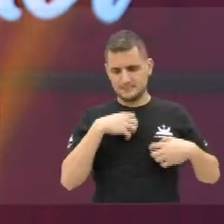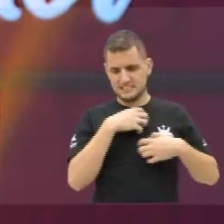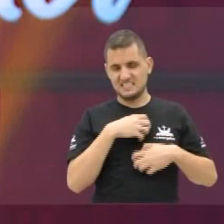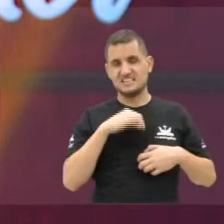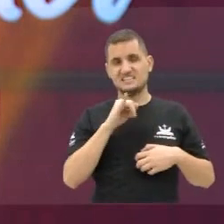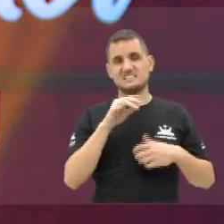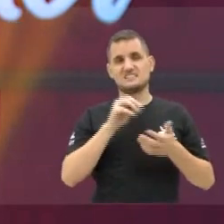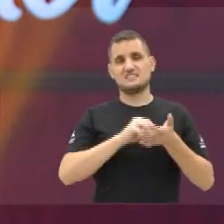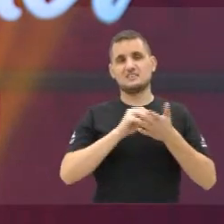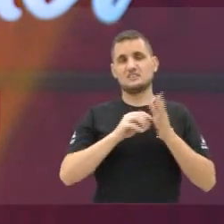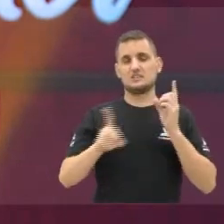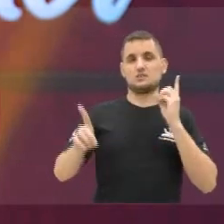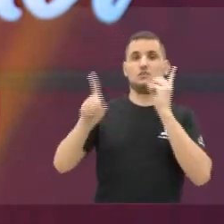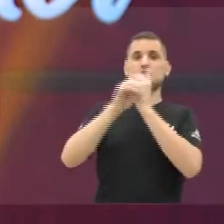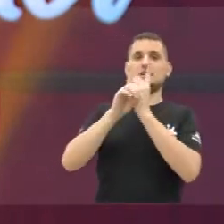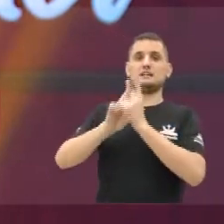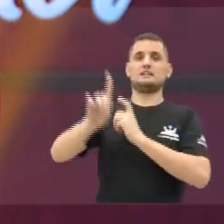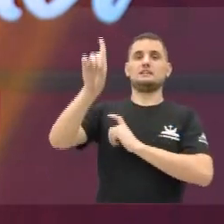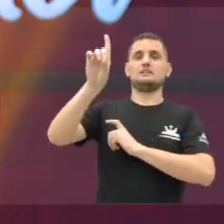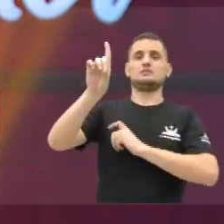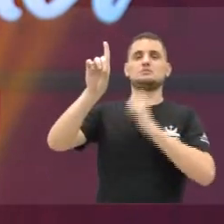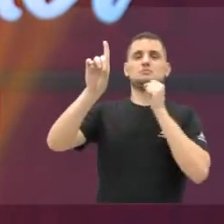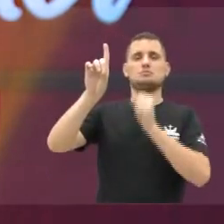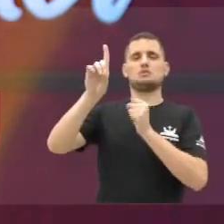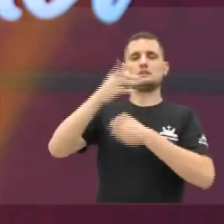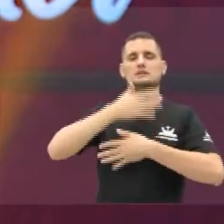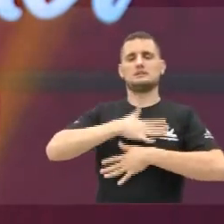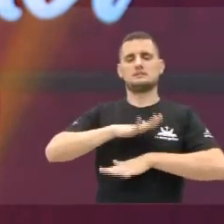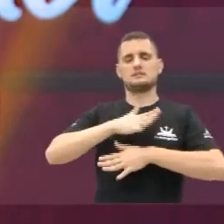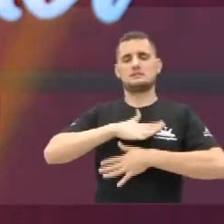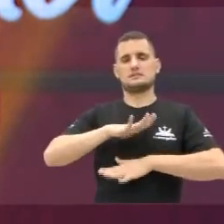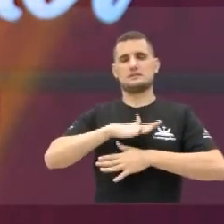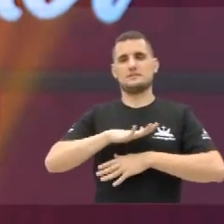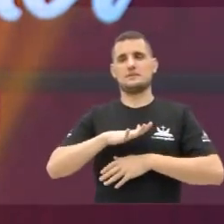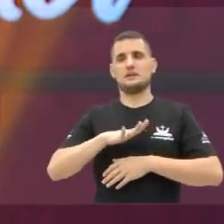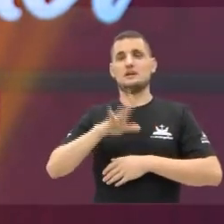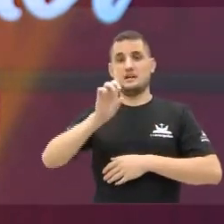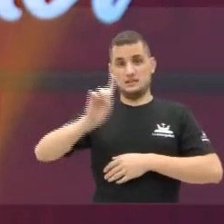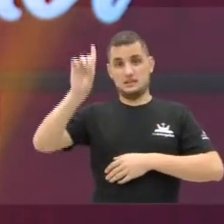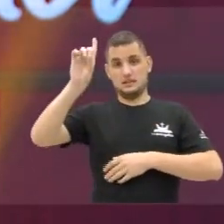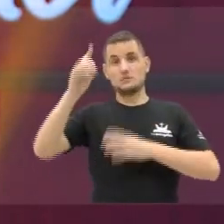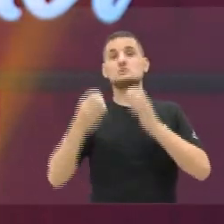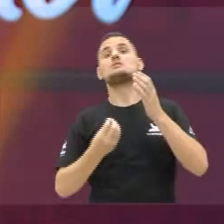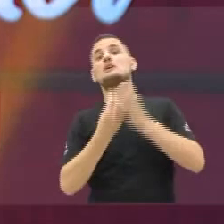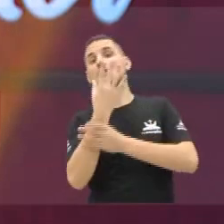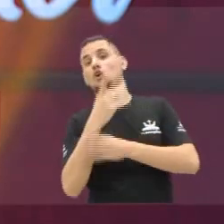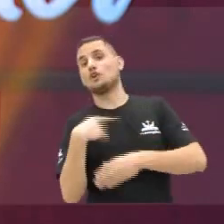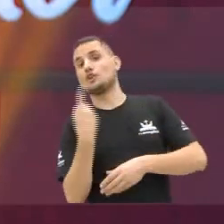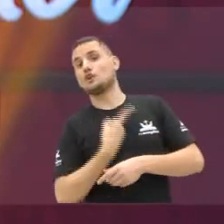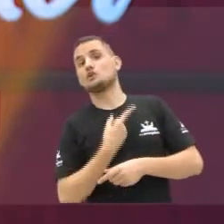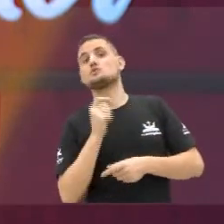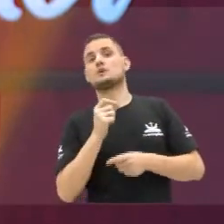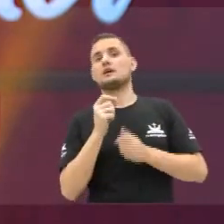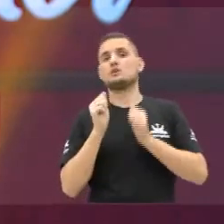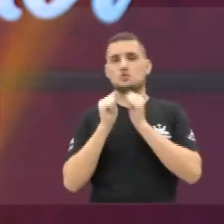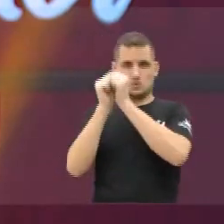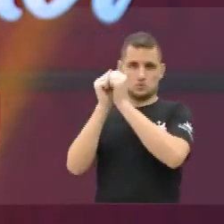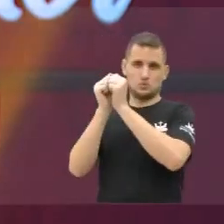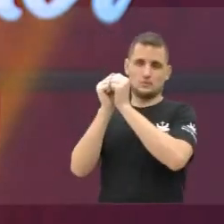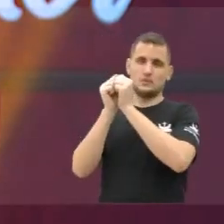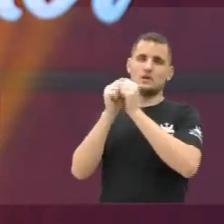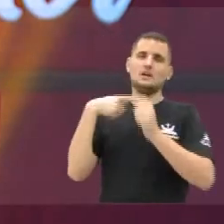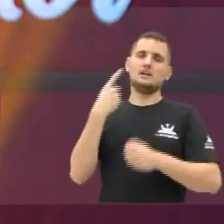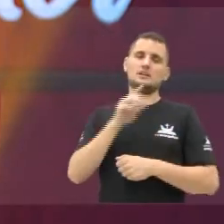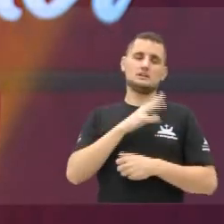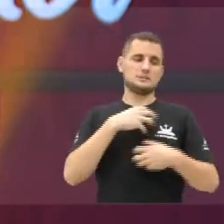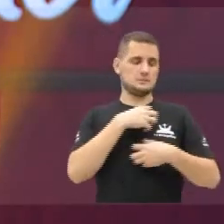em ti descanso. Vou repetir: nos fizestes para ti, e o nosso coração está